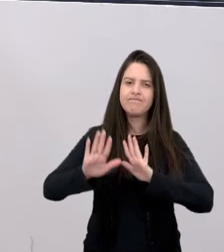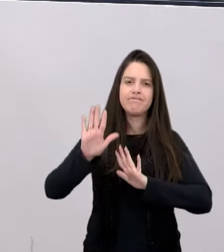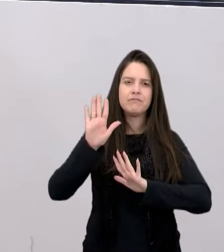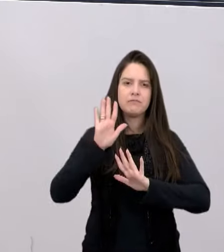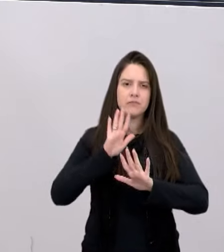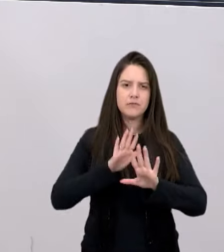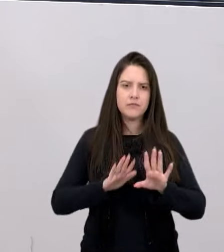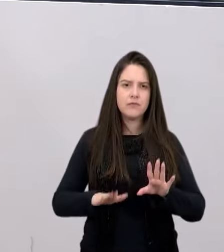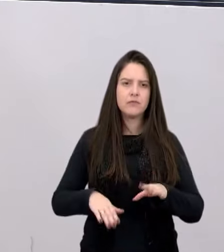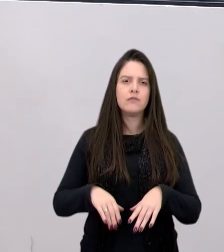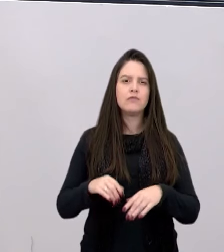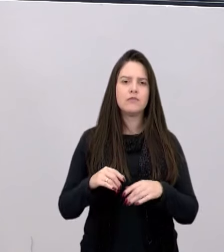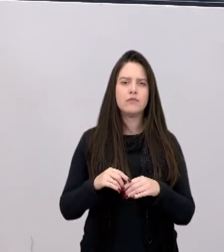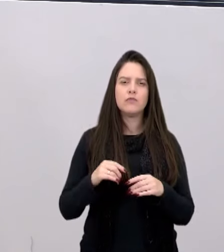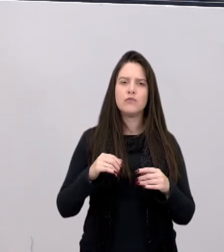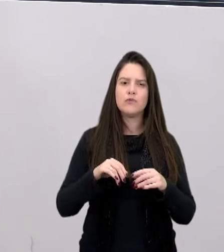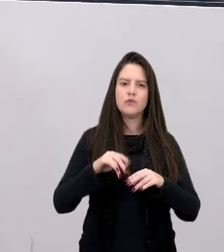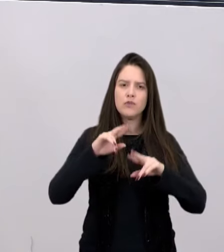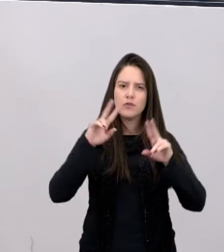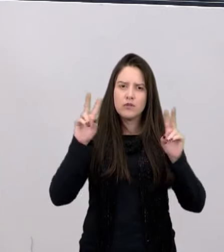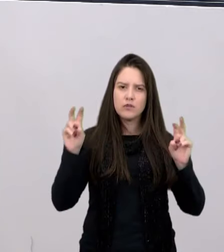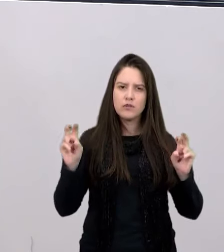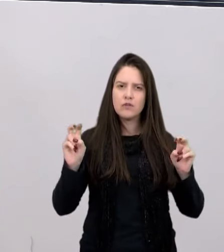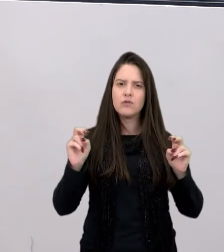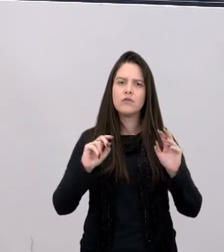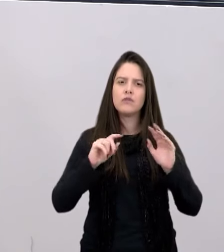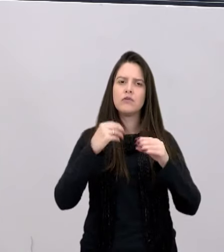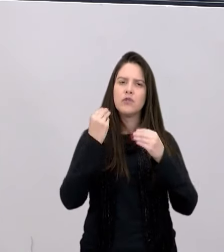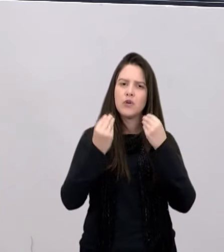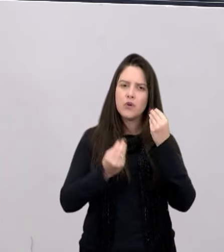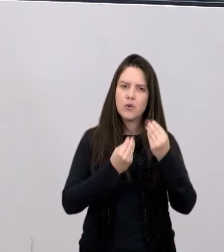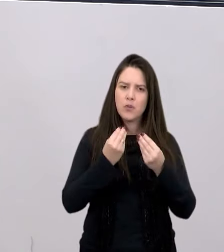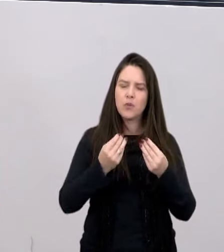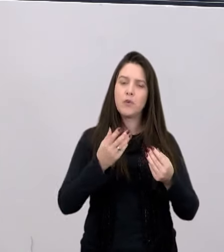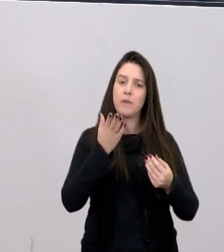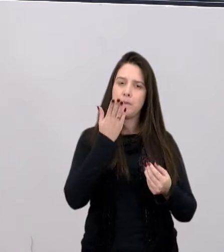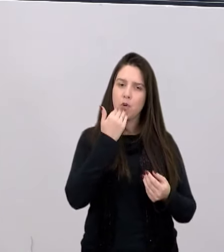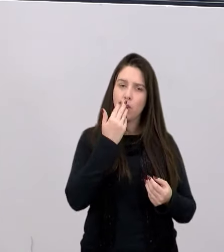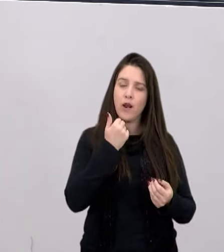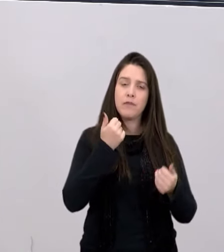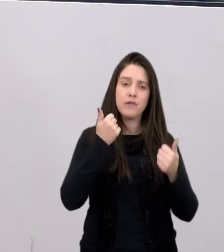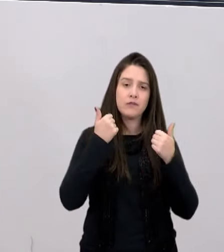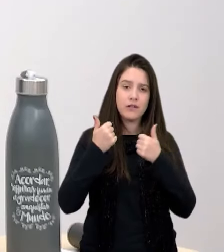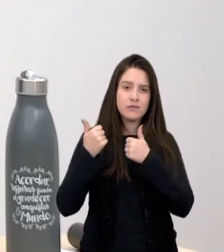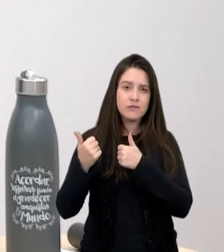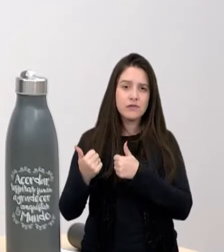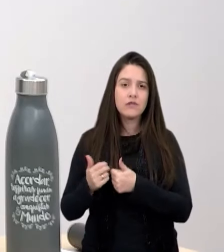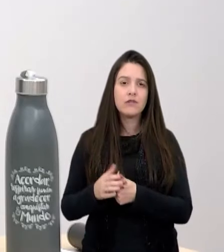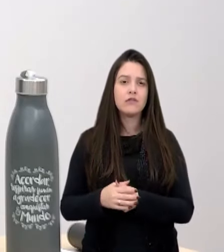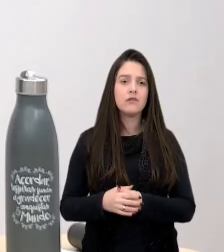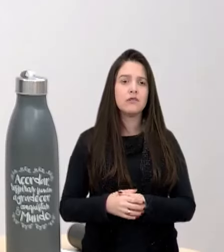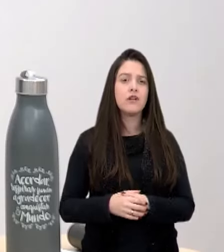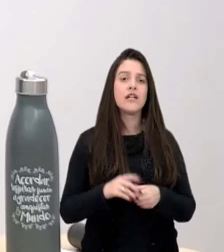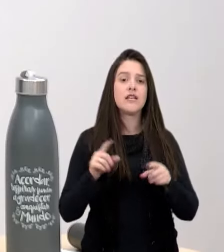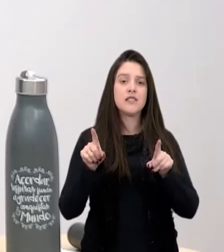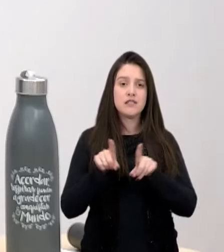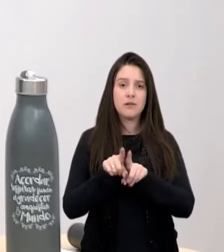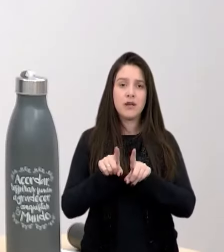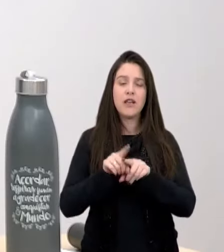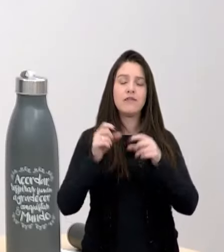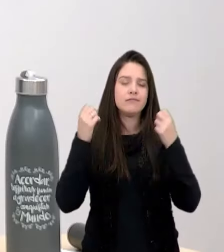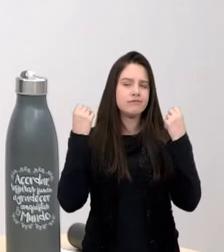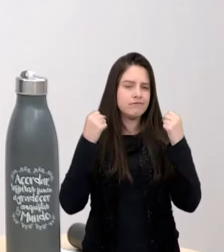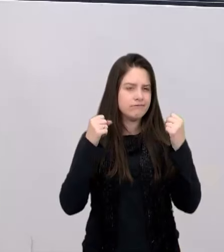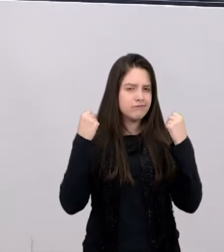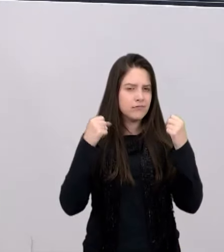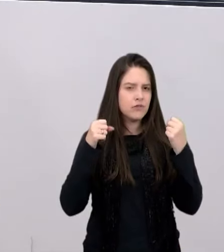a questão ali do fumo, a questão de uma boa alimentação, exercício físico. Perfeito,